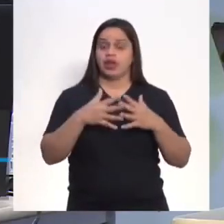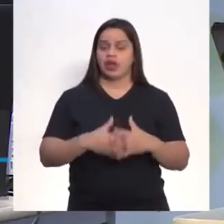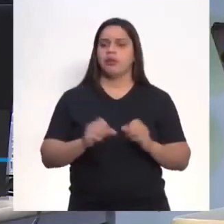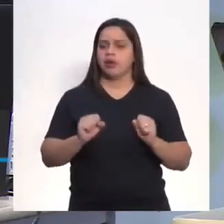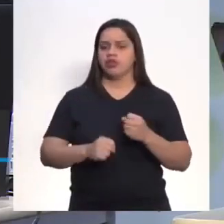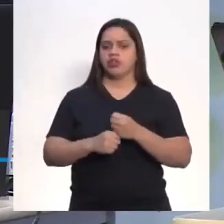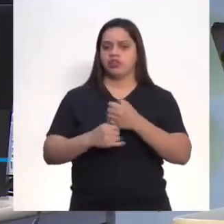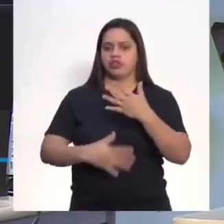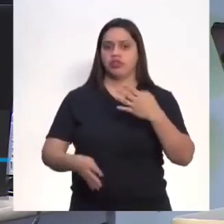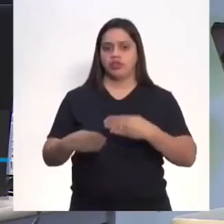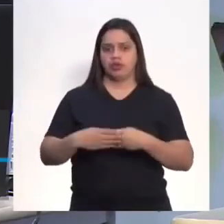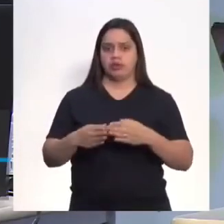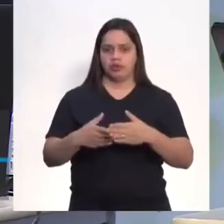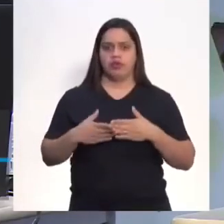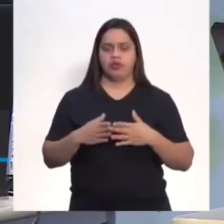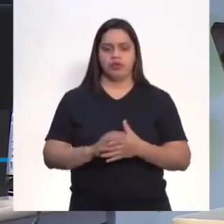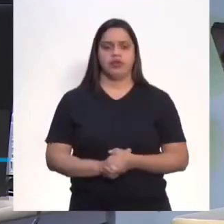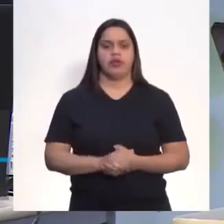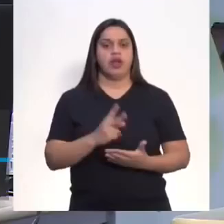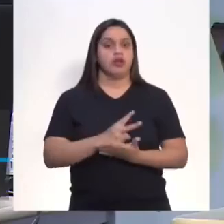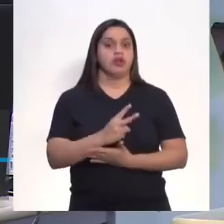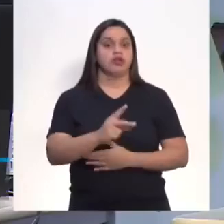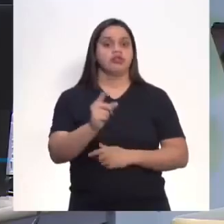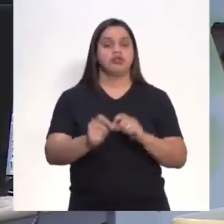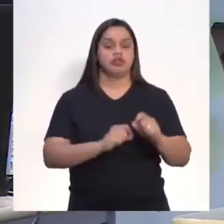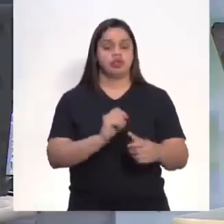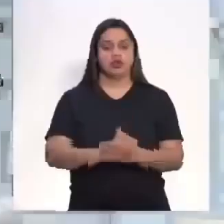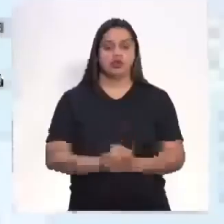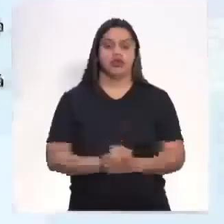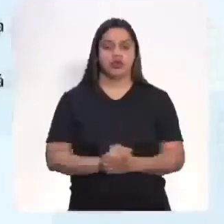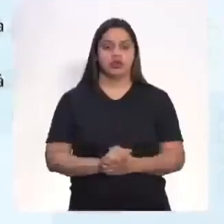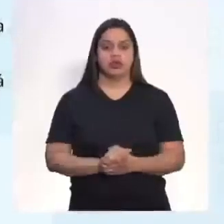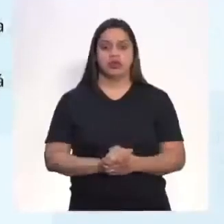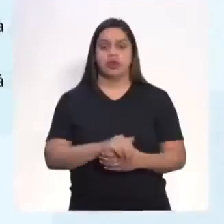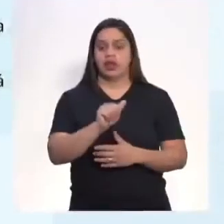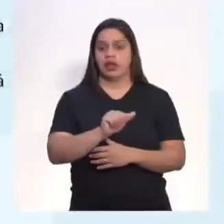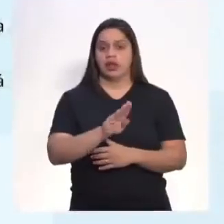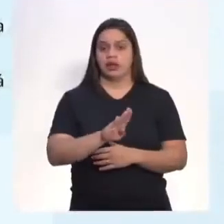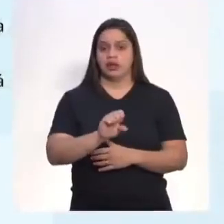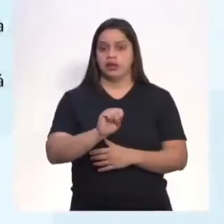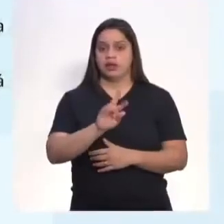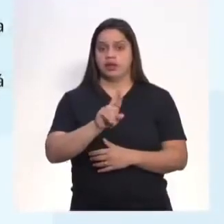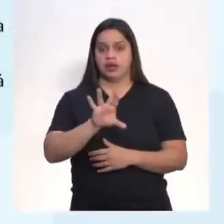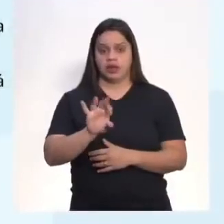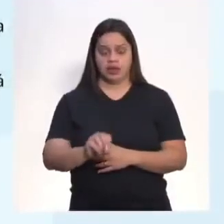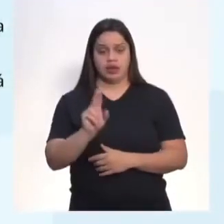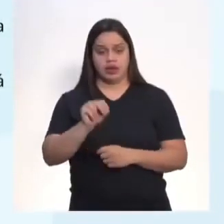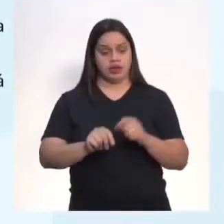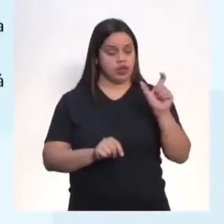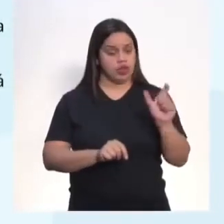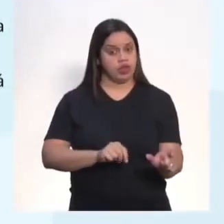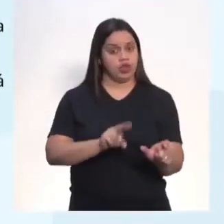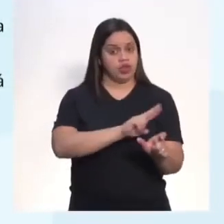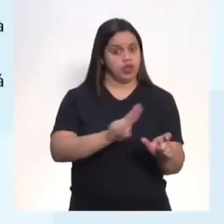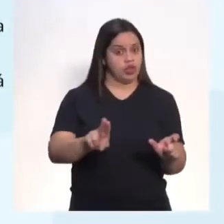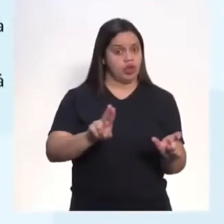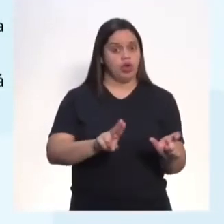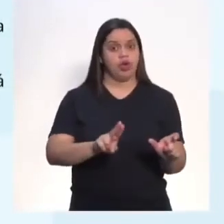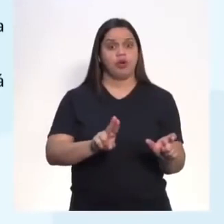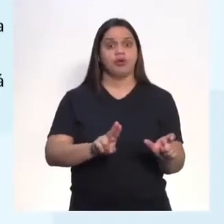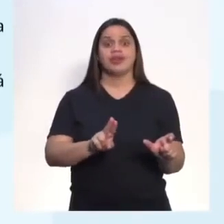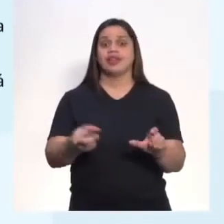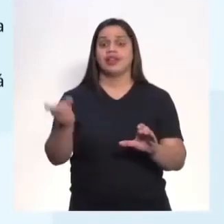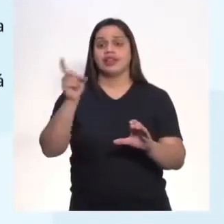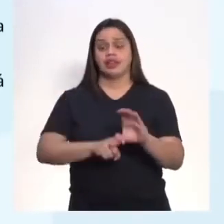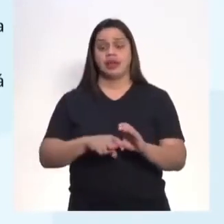chat fechado. Aí, continuando. Abstratos são aqueles que nomeiam seres de existências dependente de